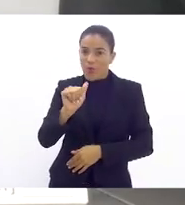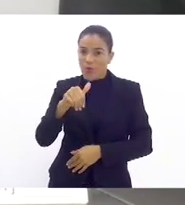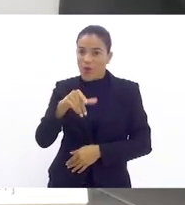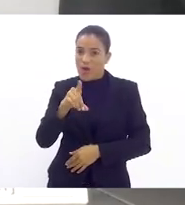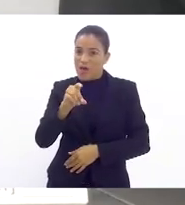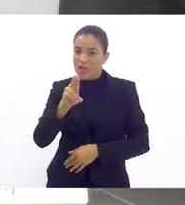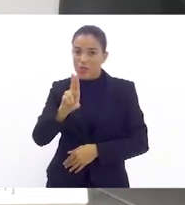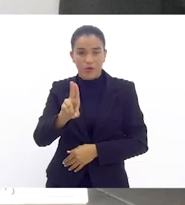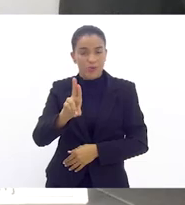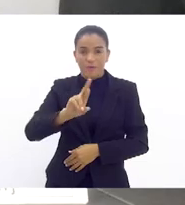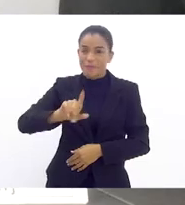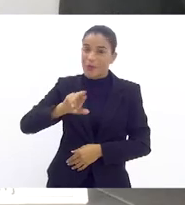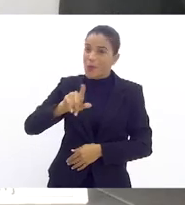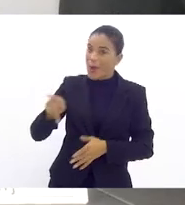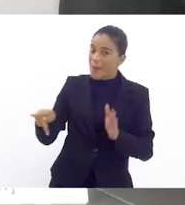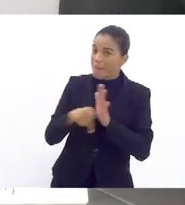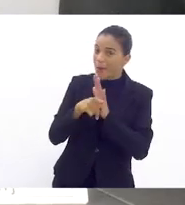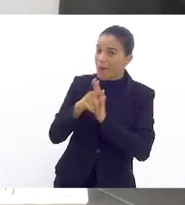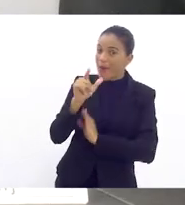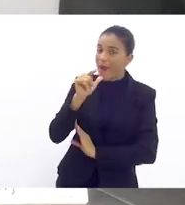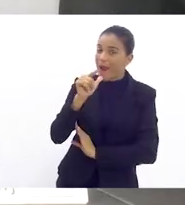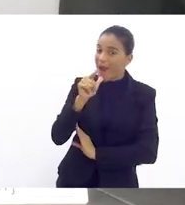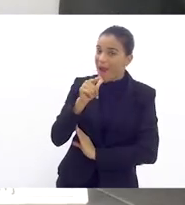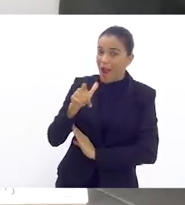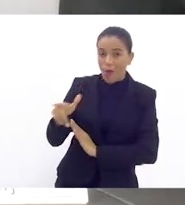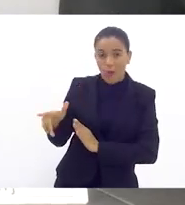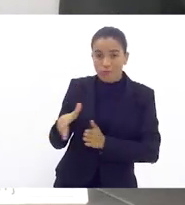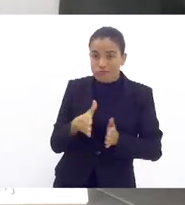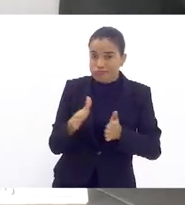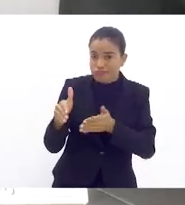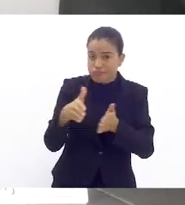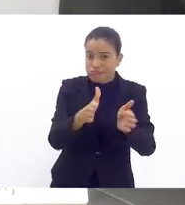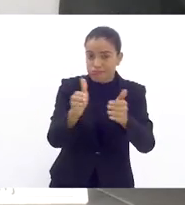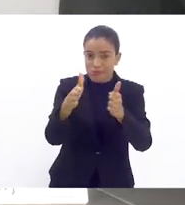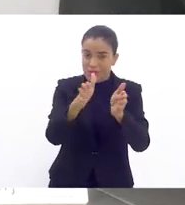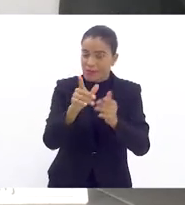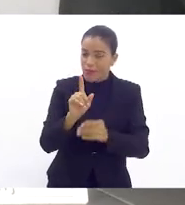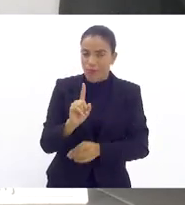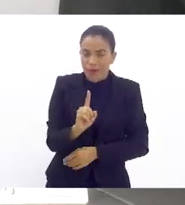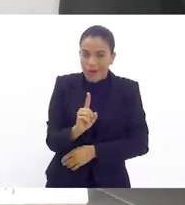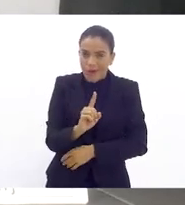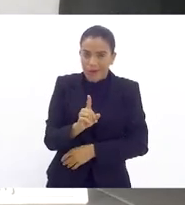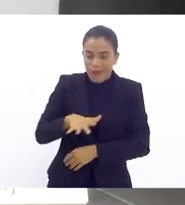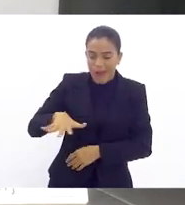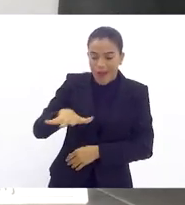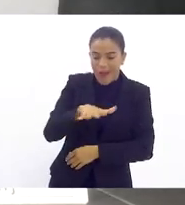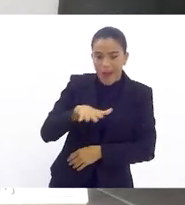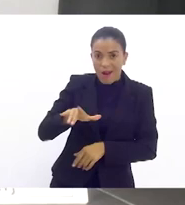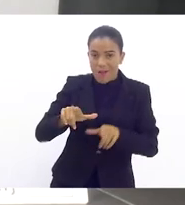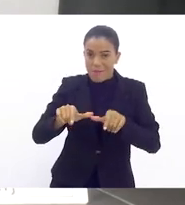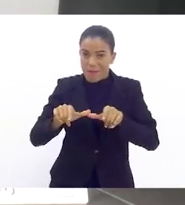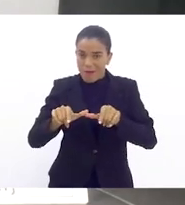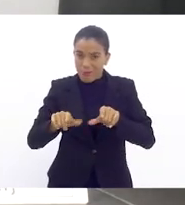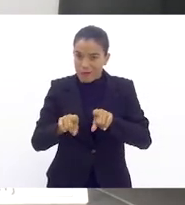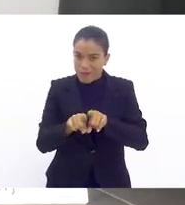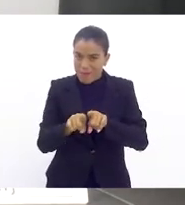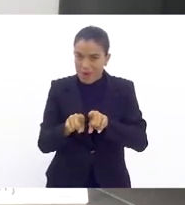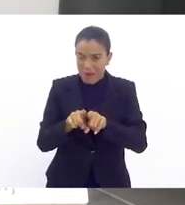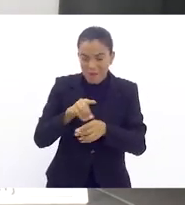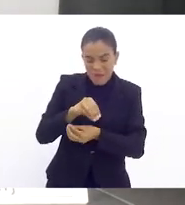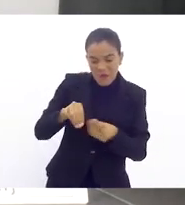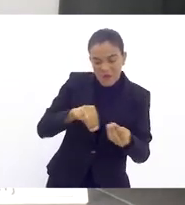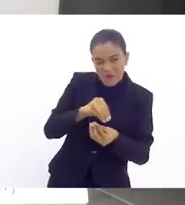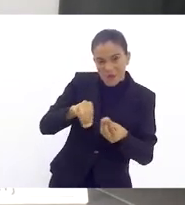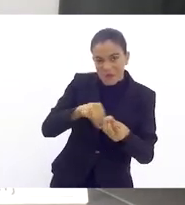mas não era água do sistema Guandu, não era água distribuída no Rio de Janeiro, nem na região de Bangu, que pode também ter alguma mistura com uma